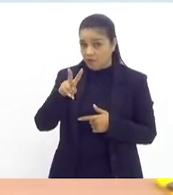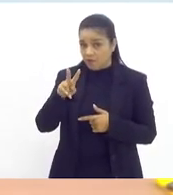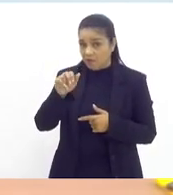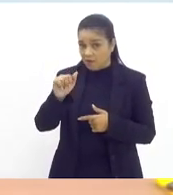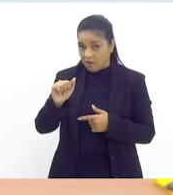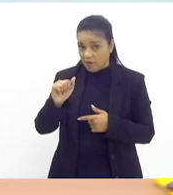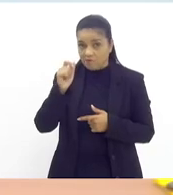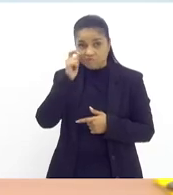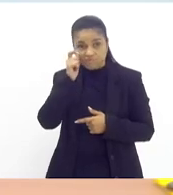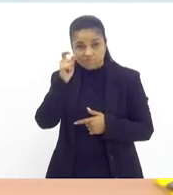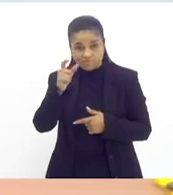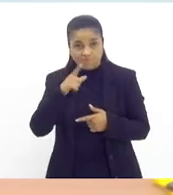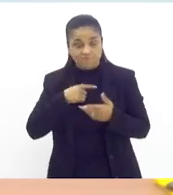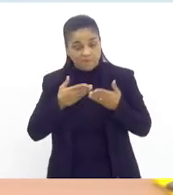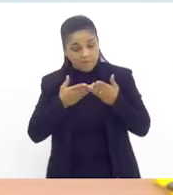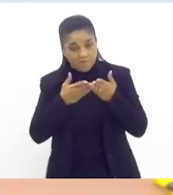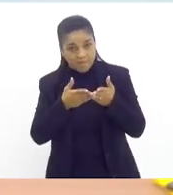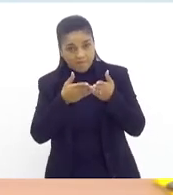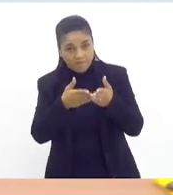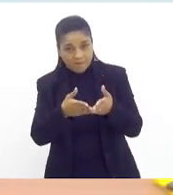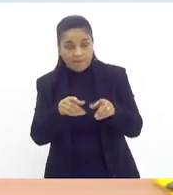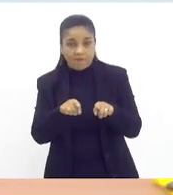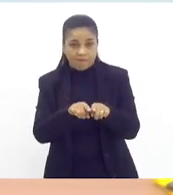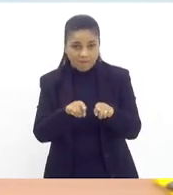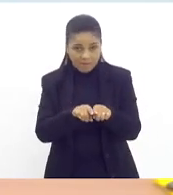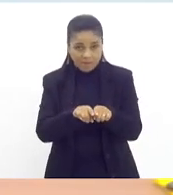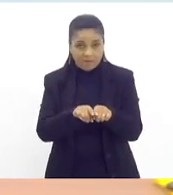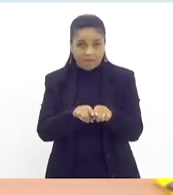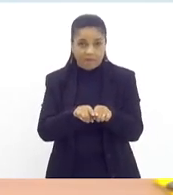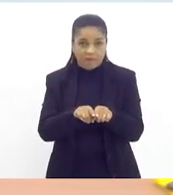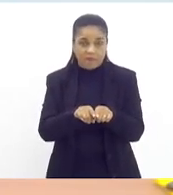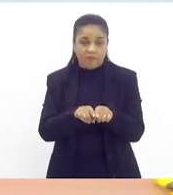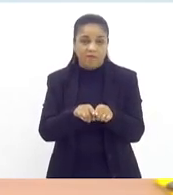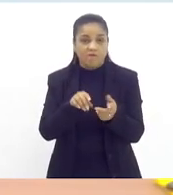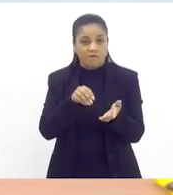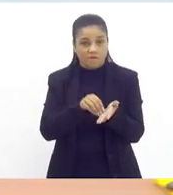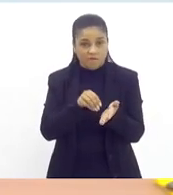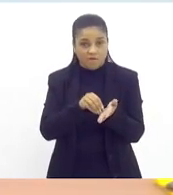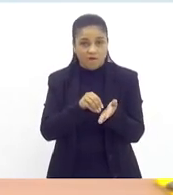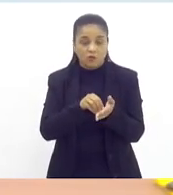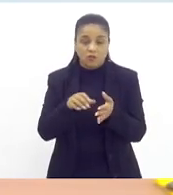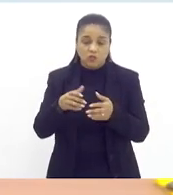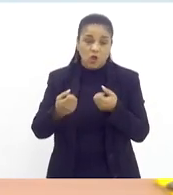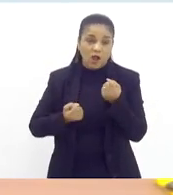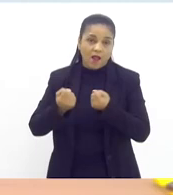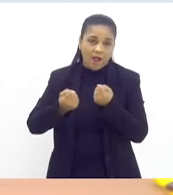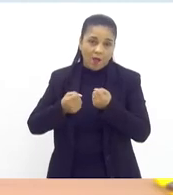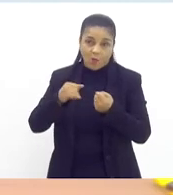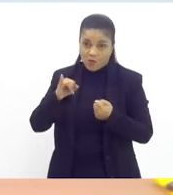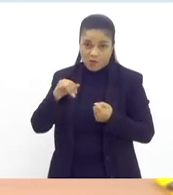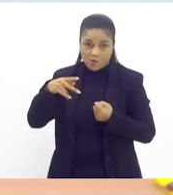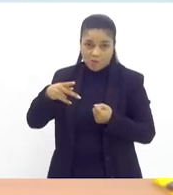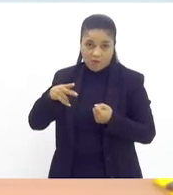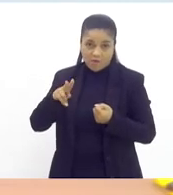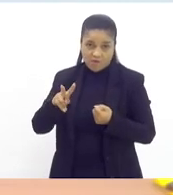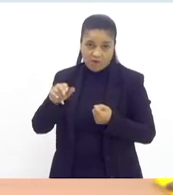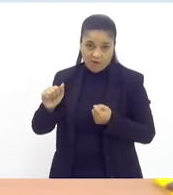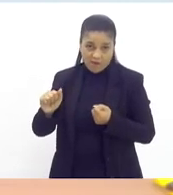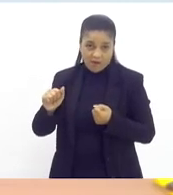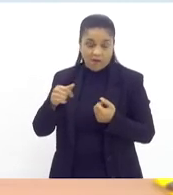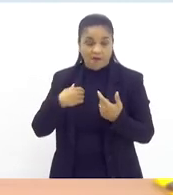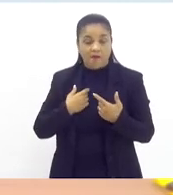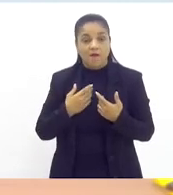aeronaves e embarcações. Então, é algo que não tem hoje. Hoje só pega veículos terrestres, vai pegar veículos aquáticos e